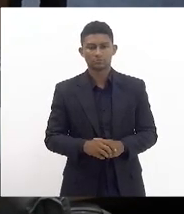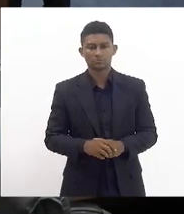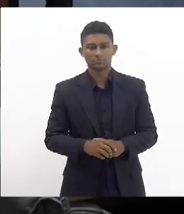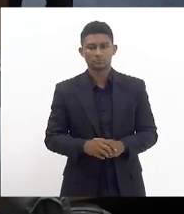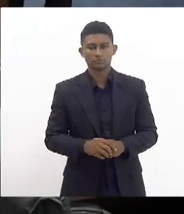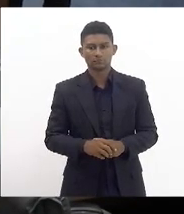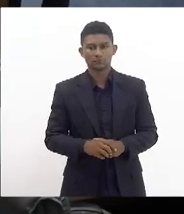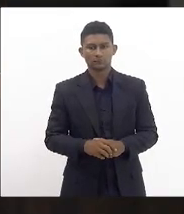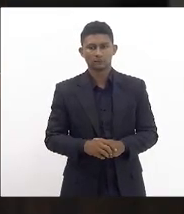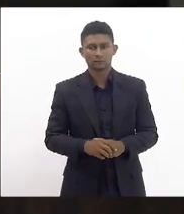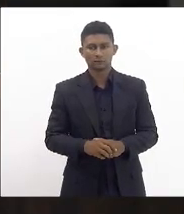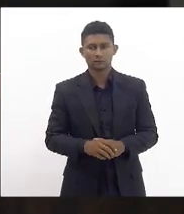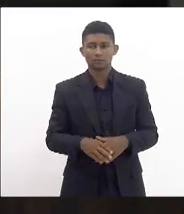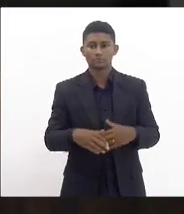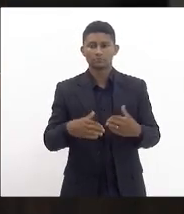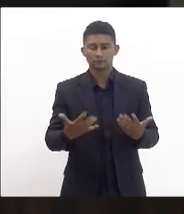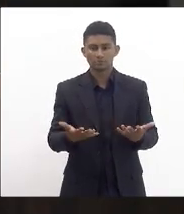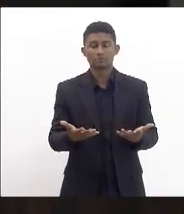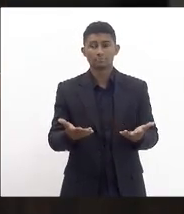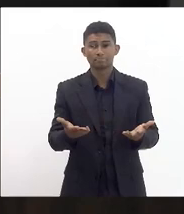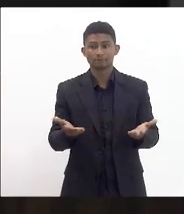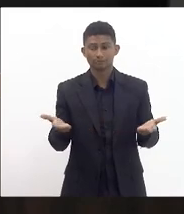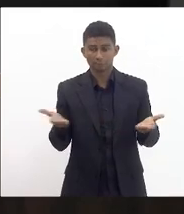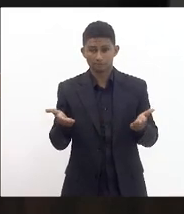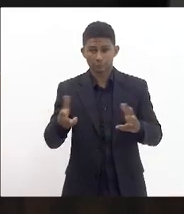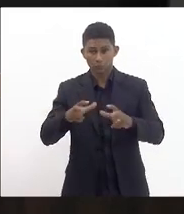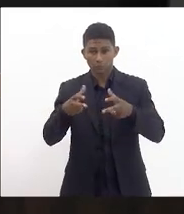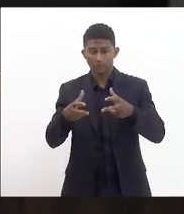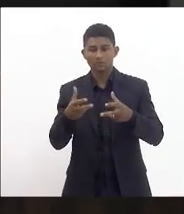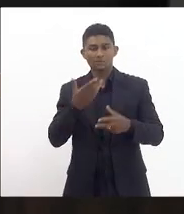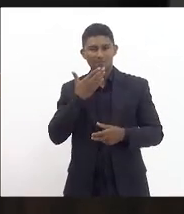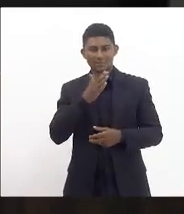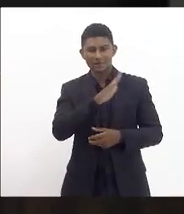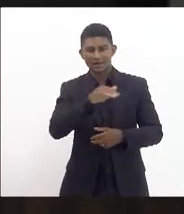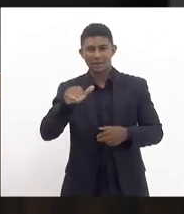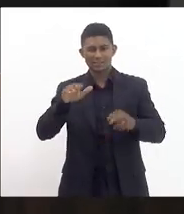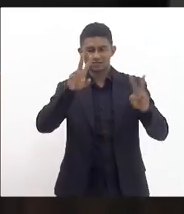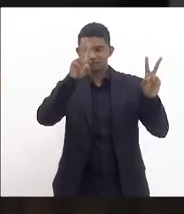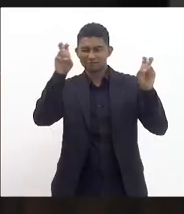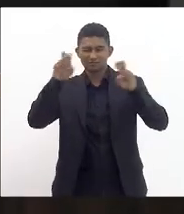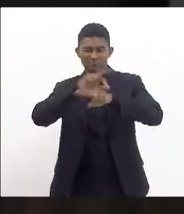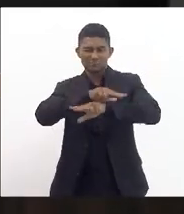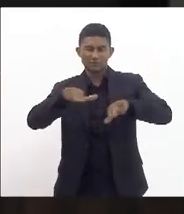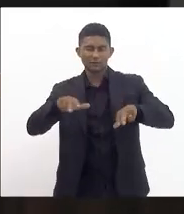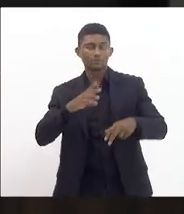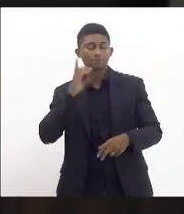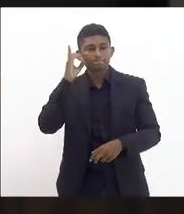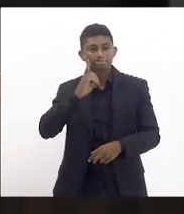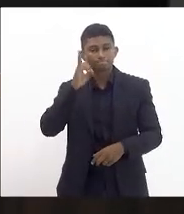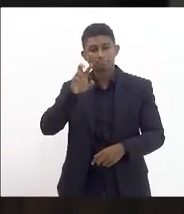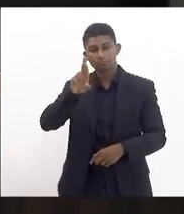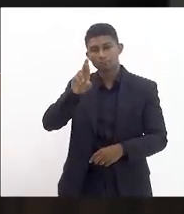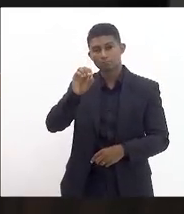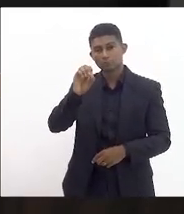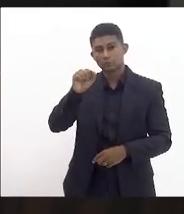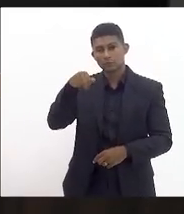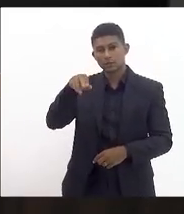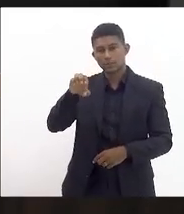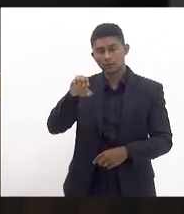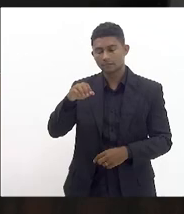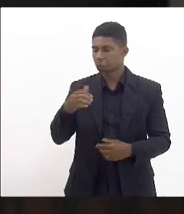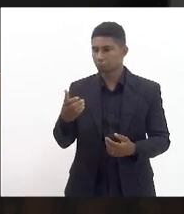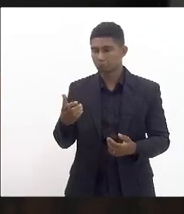Então é um parecer só. Pela Comissão de Assuntos da Criança, deputada Rosane Félix. Deputada Alana